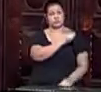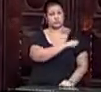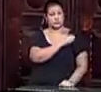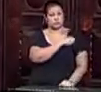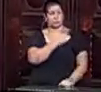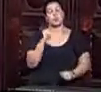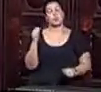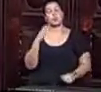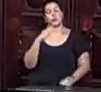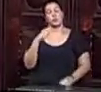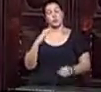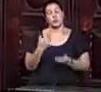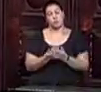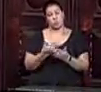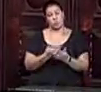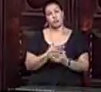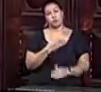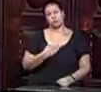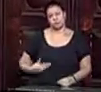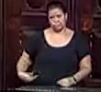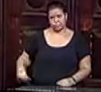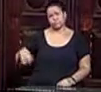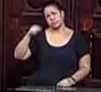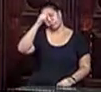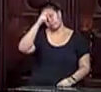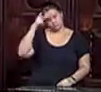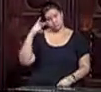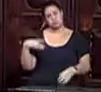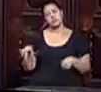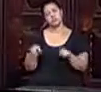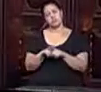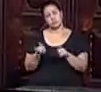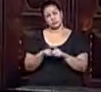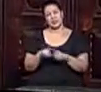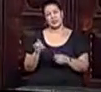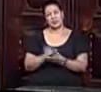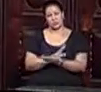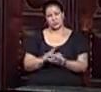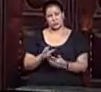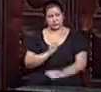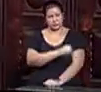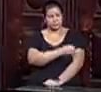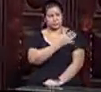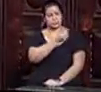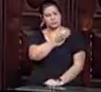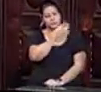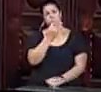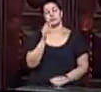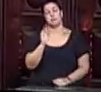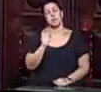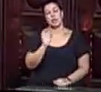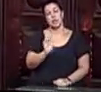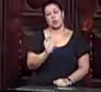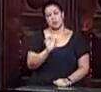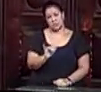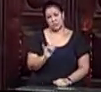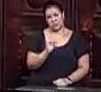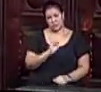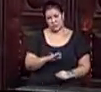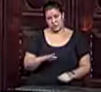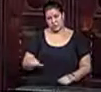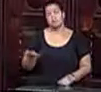do ensino médio e da educação infantil que dão seus primeiros passos na sua relação com a construção